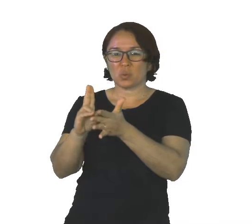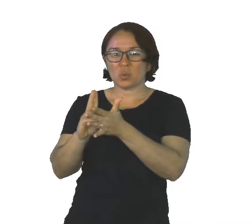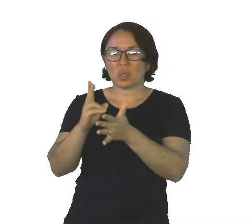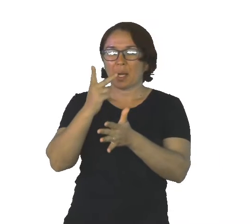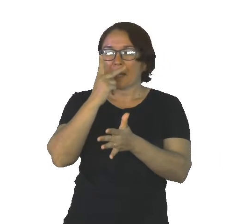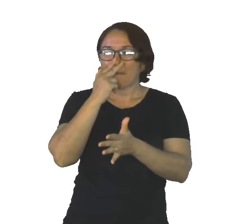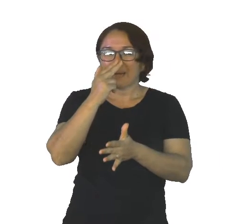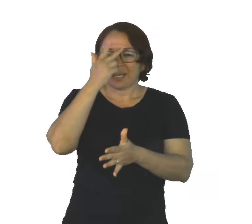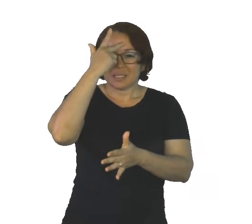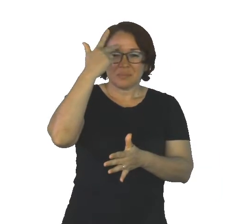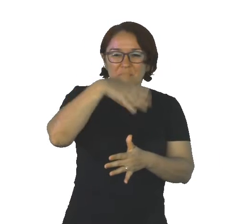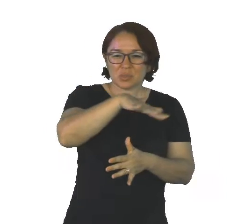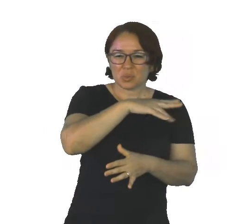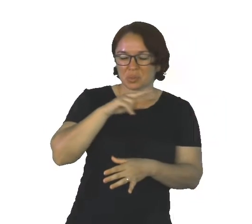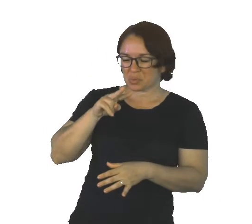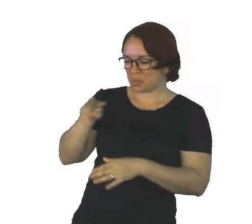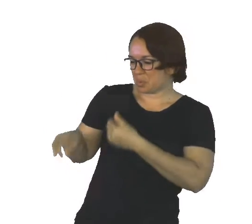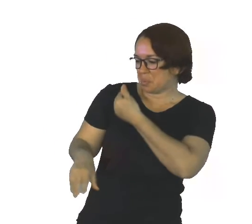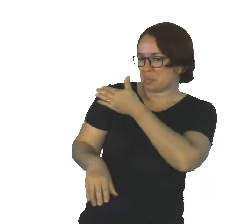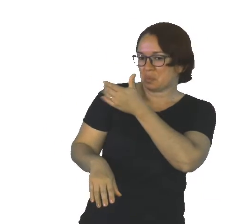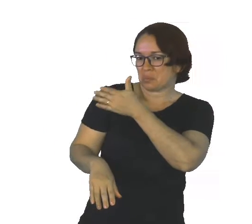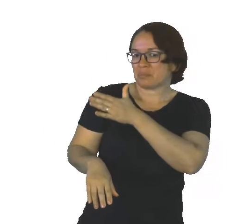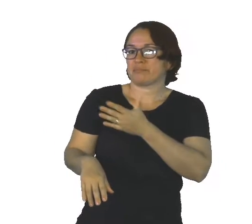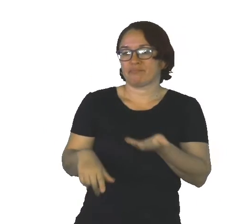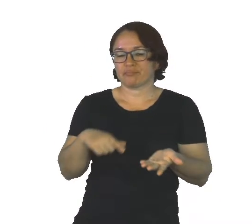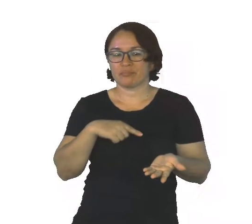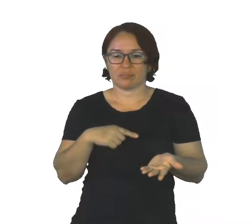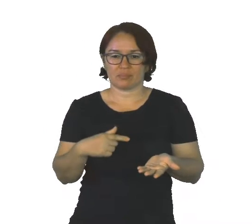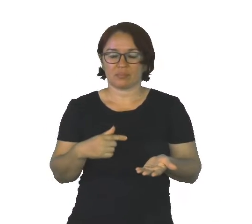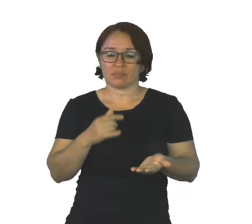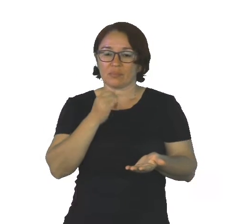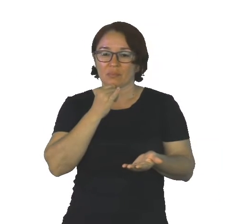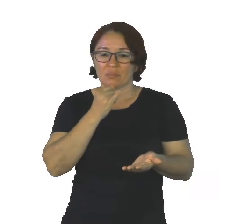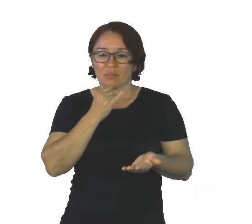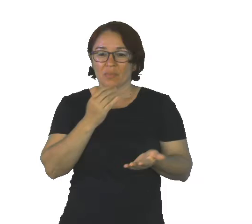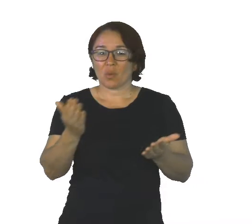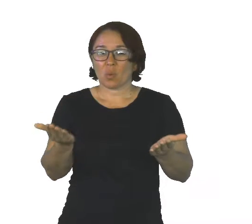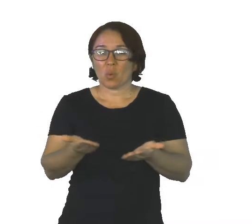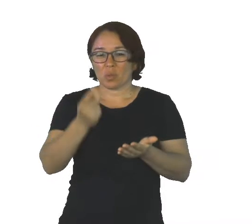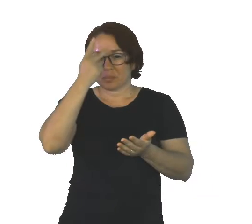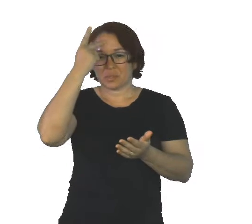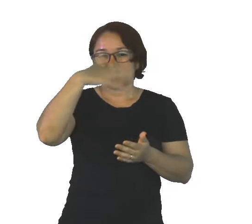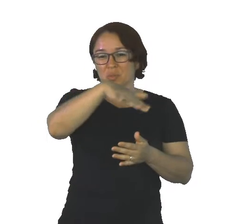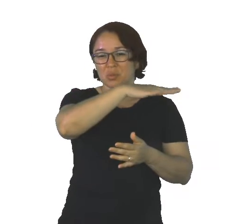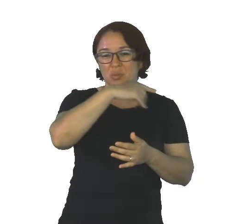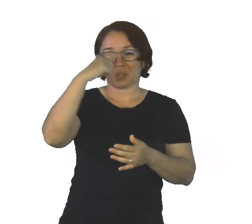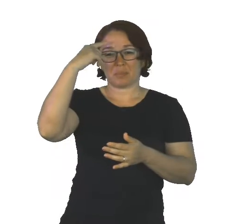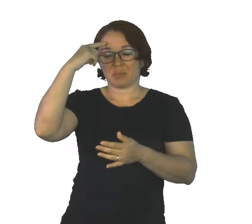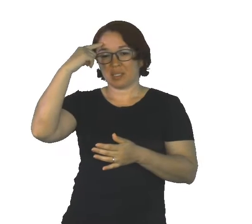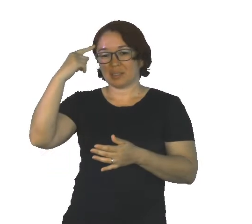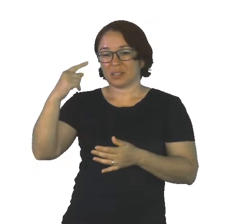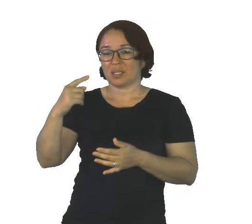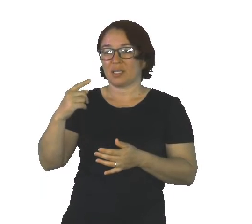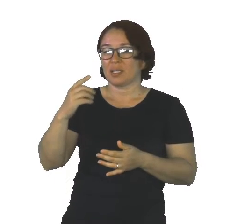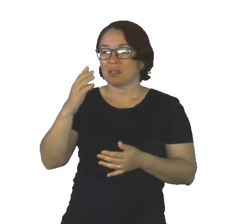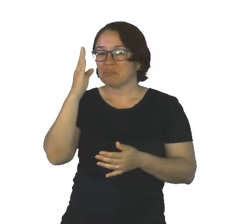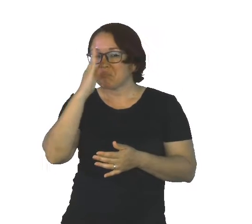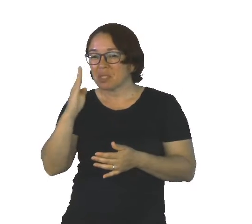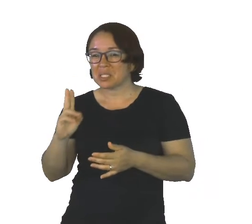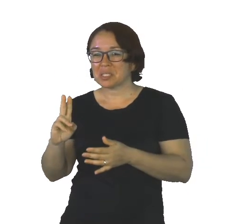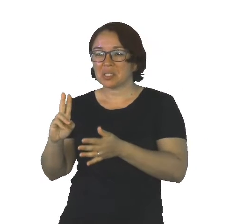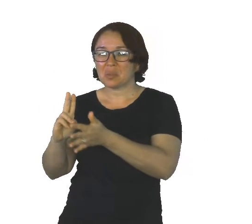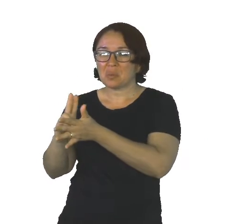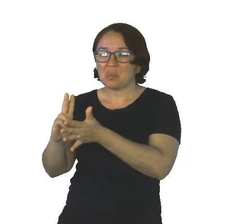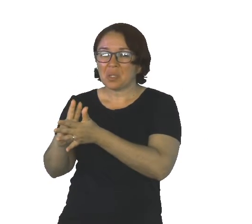que mora isolado na floresta e que não tem nada, né? Não tem roupa, não, é sempre o não, né? E o que a gente está querendo mostrar